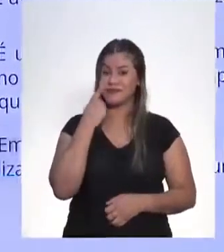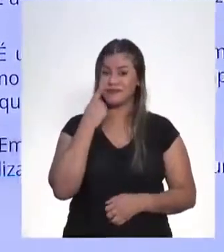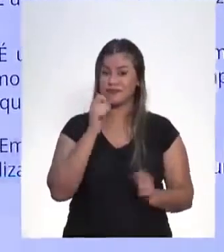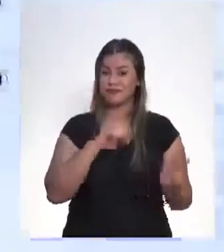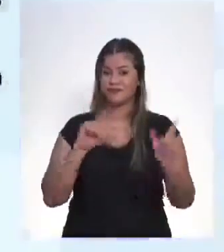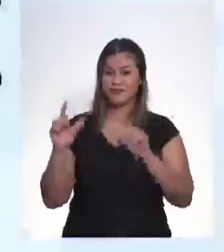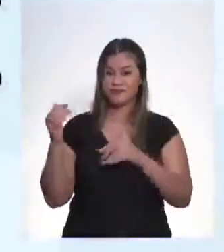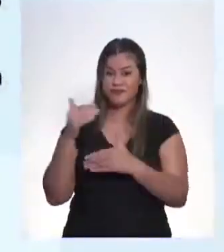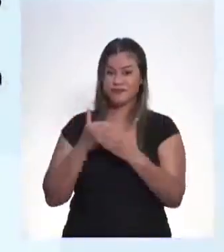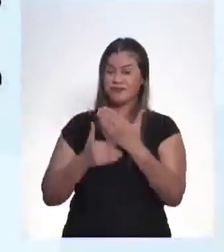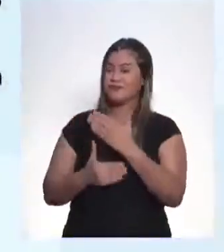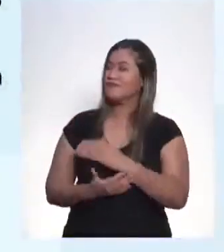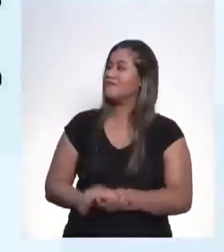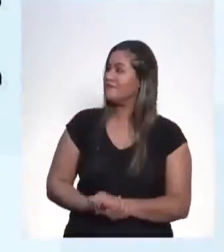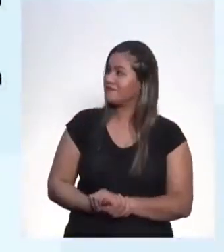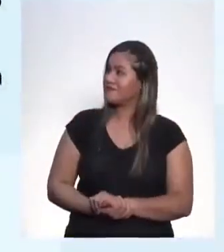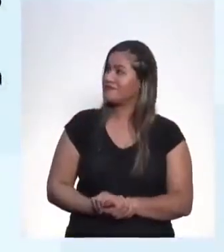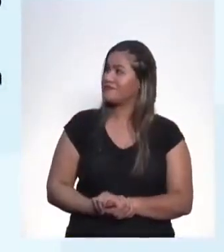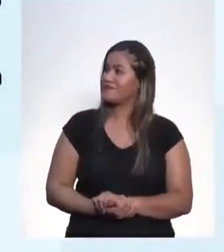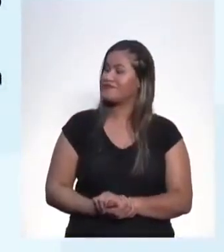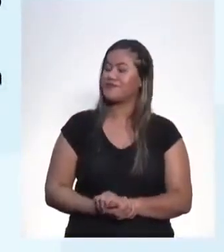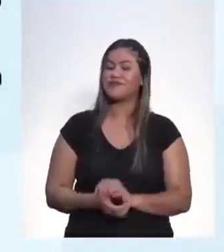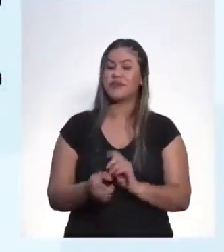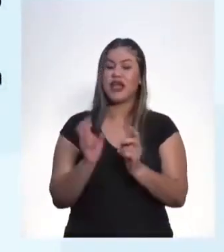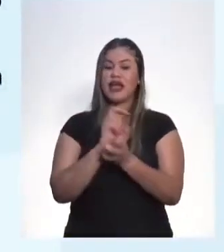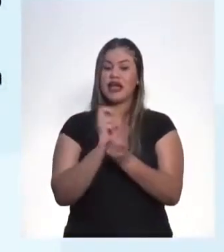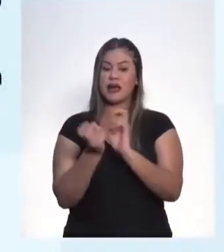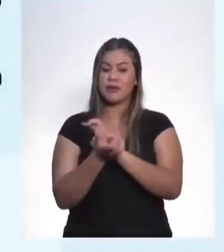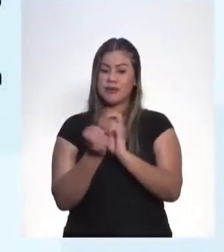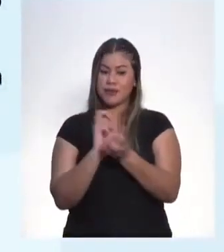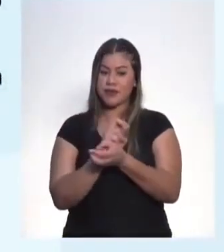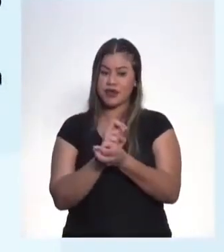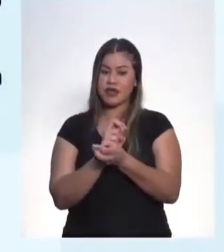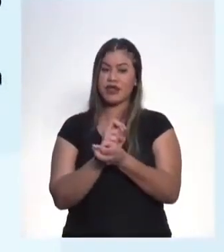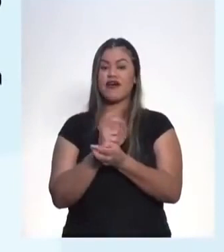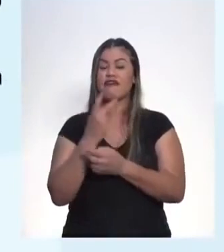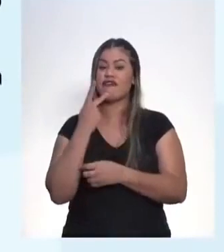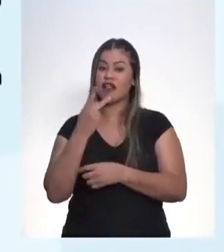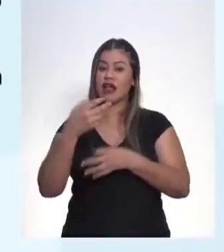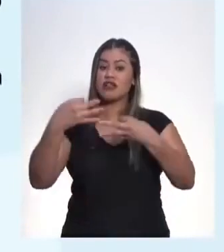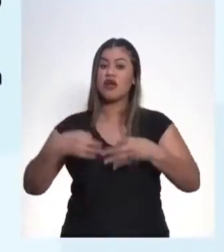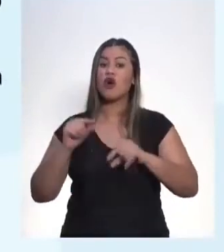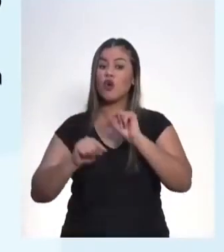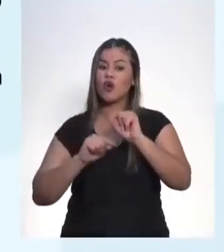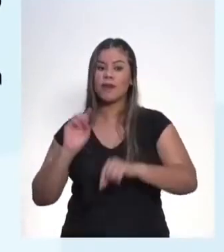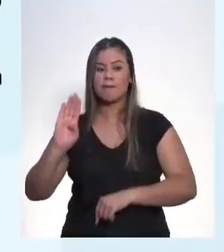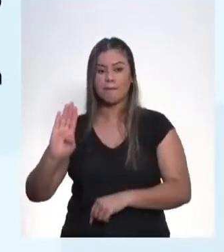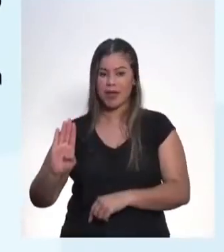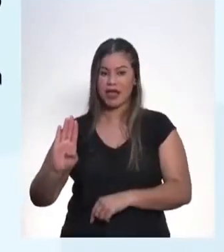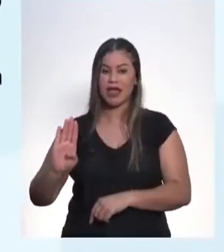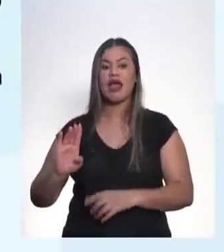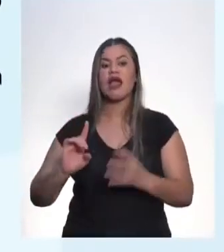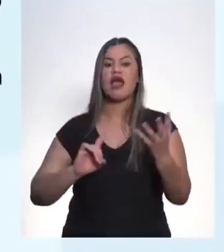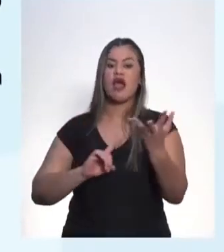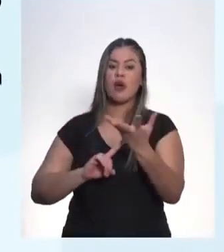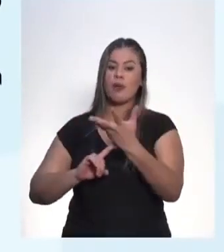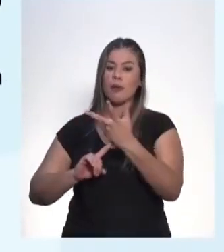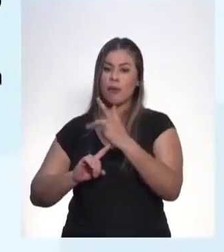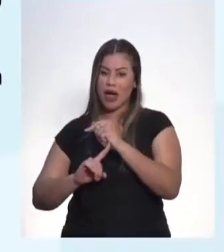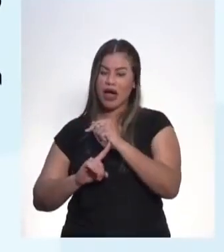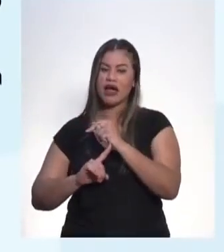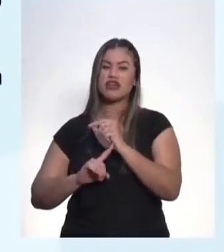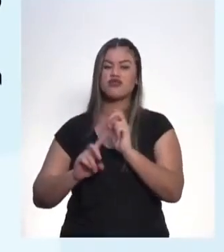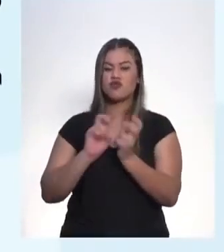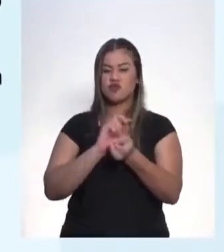correção. A capoeira, é correto afirmar, conforme eles colocaram, letra B, é uma arte marcial e